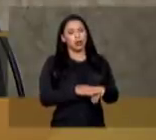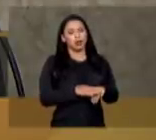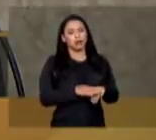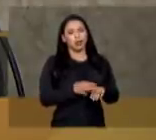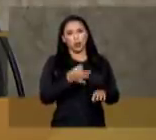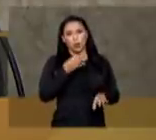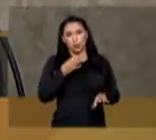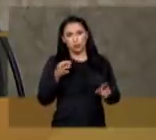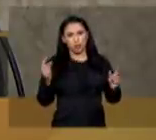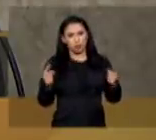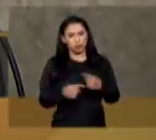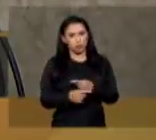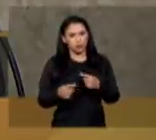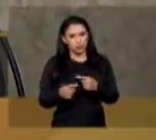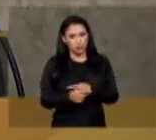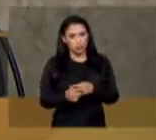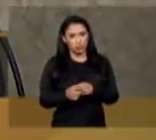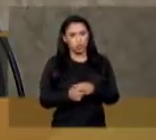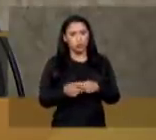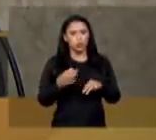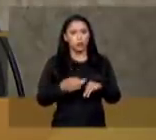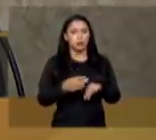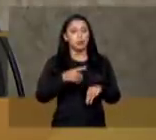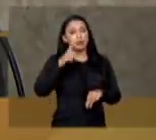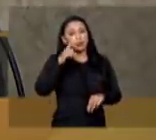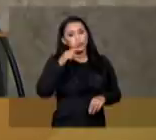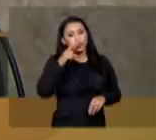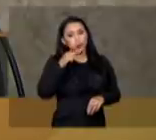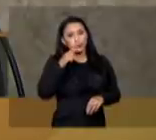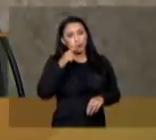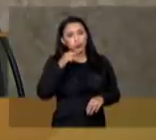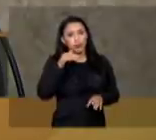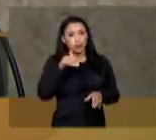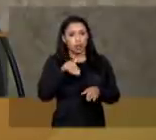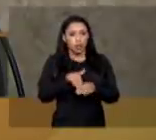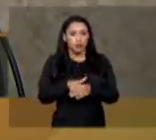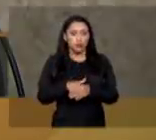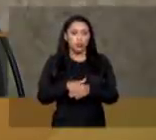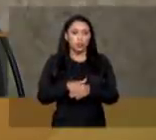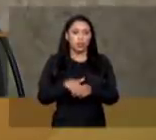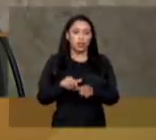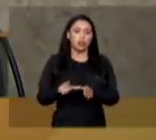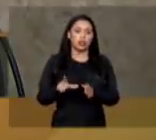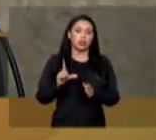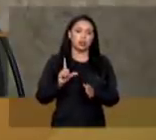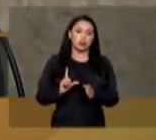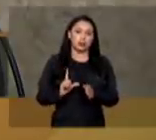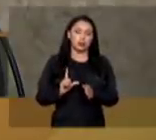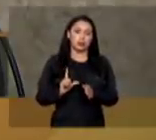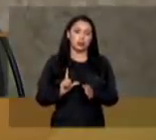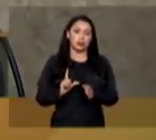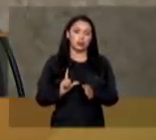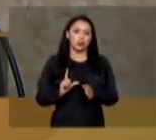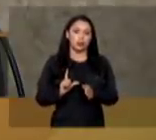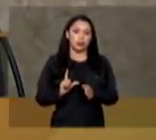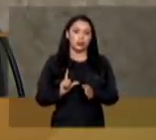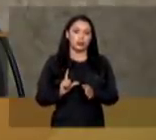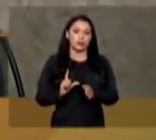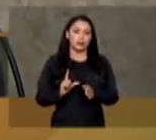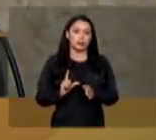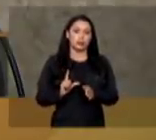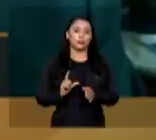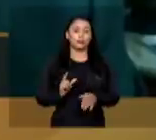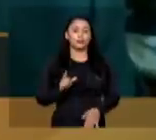quanto ao ministro Gilmar Mendes votar antecipadamente. Com a palavra, presidente, ministro Marco